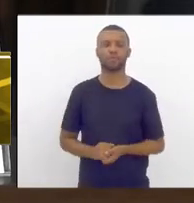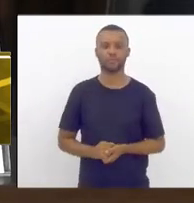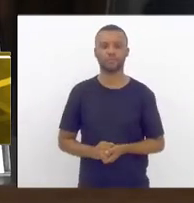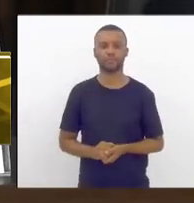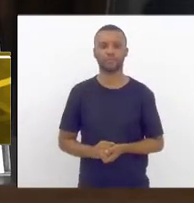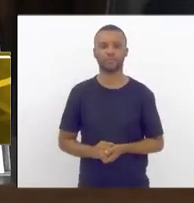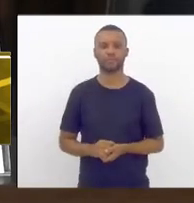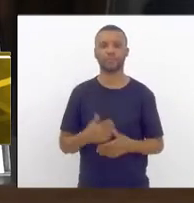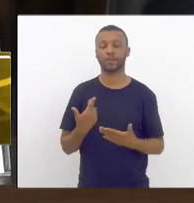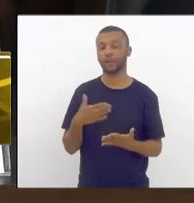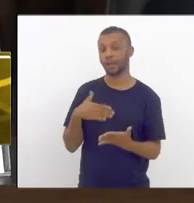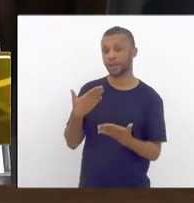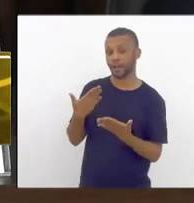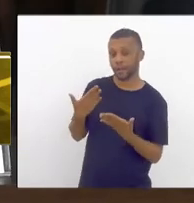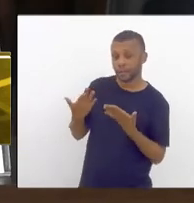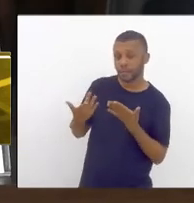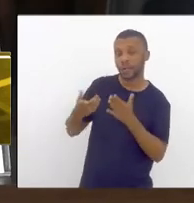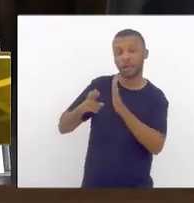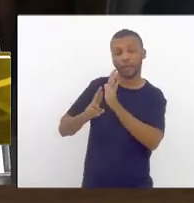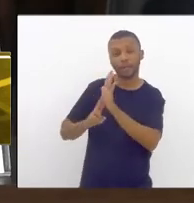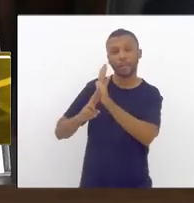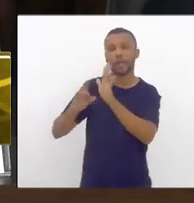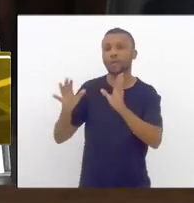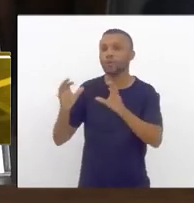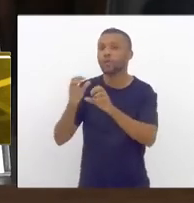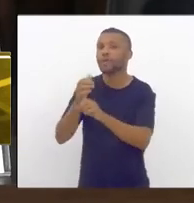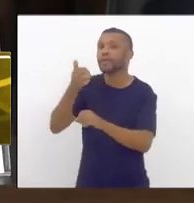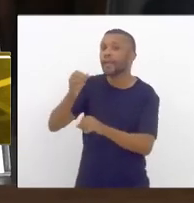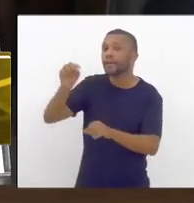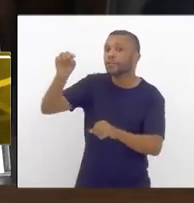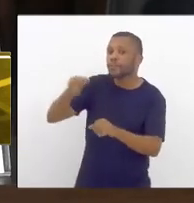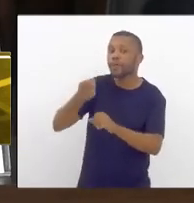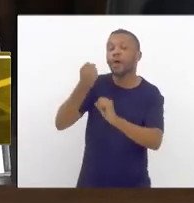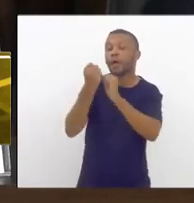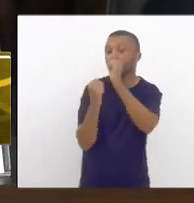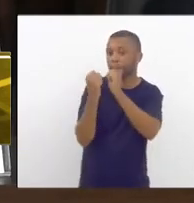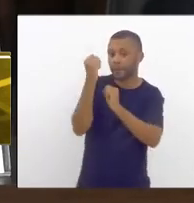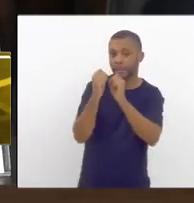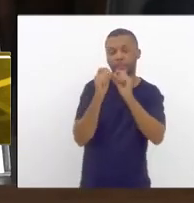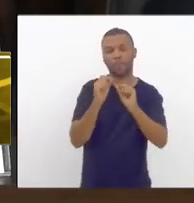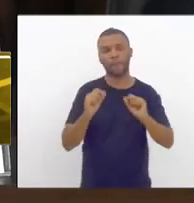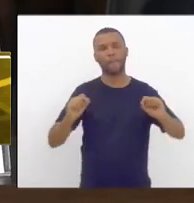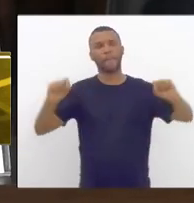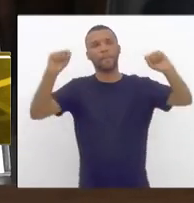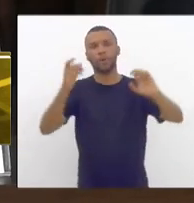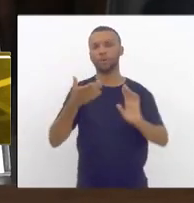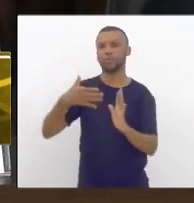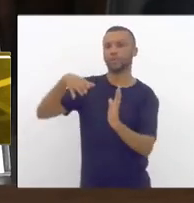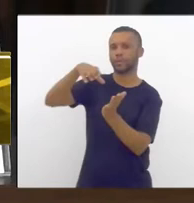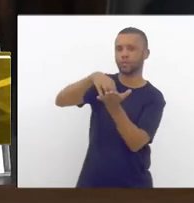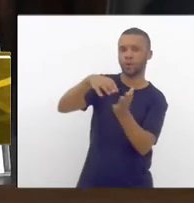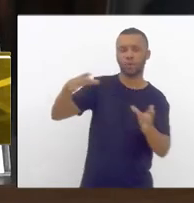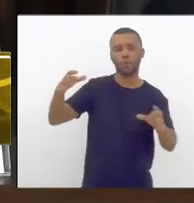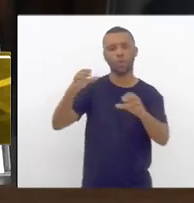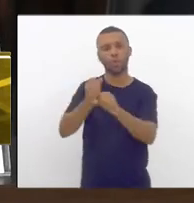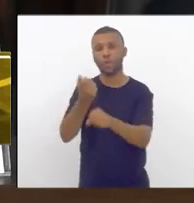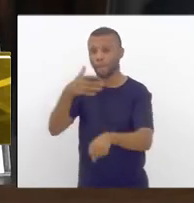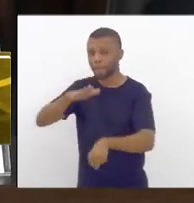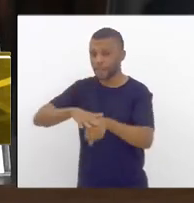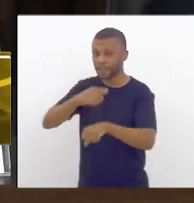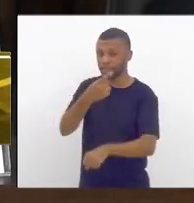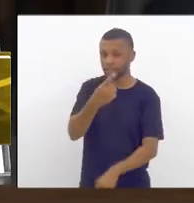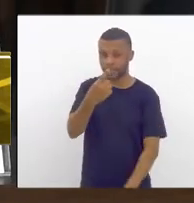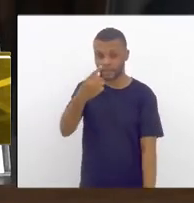acho que representar aí mais de 10 mil empresas do setor representar esses mais de 110 mil empregos